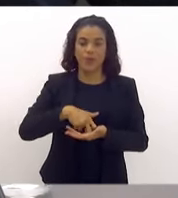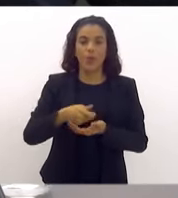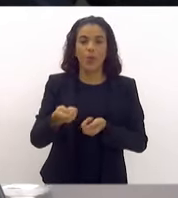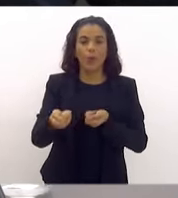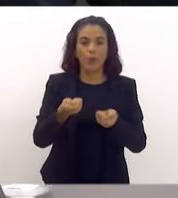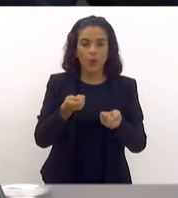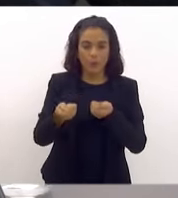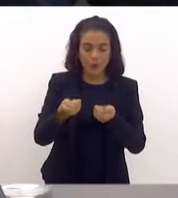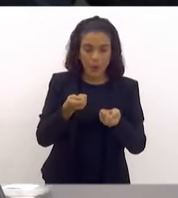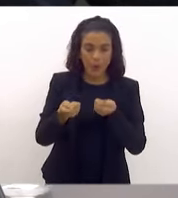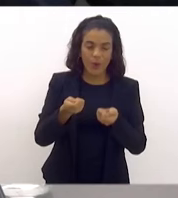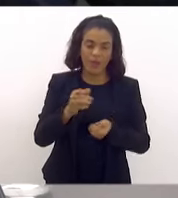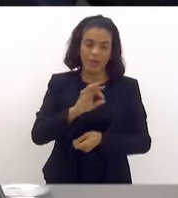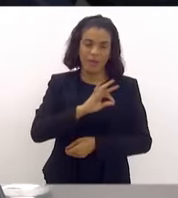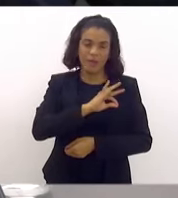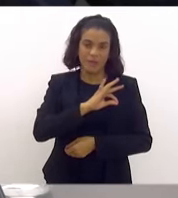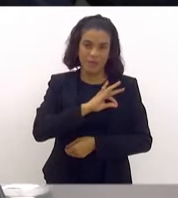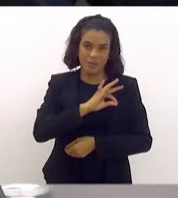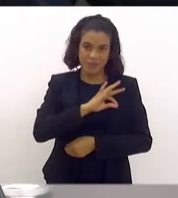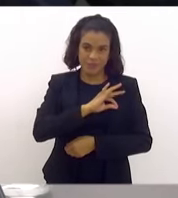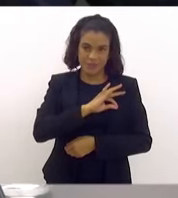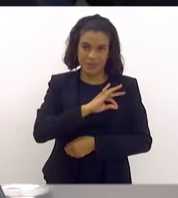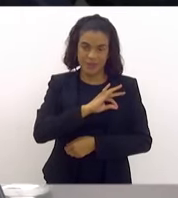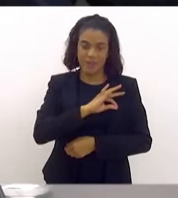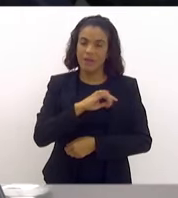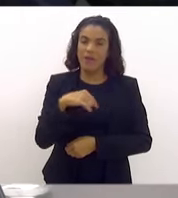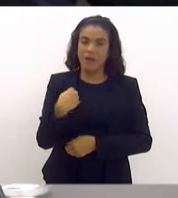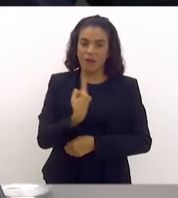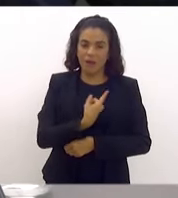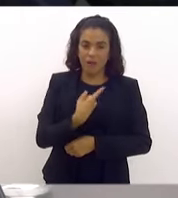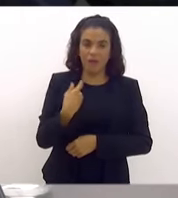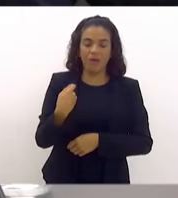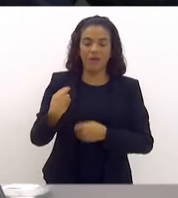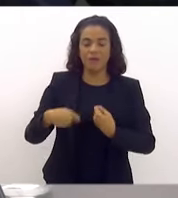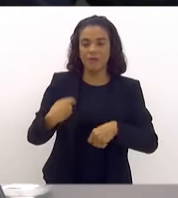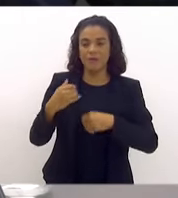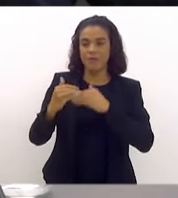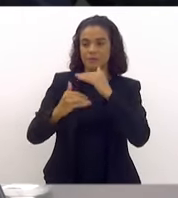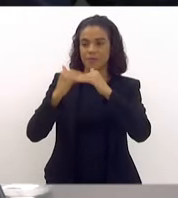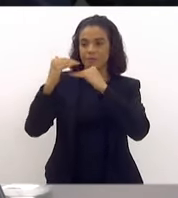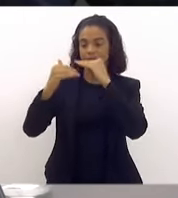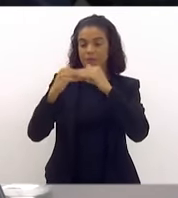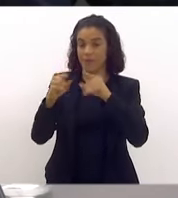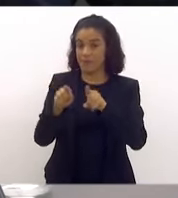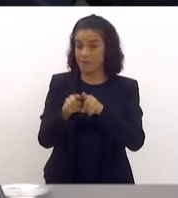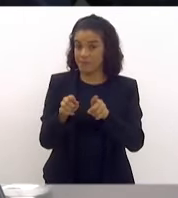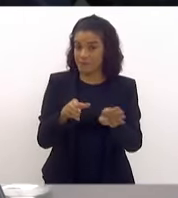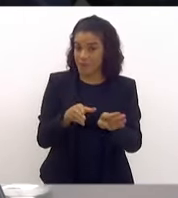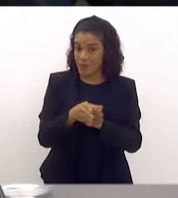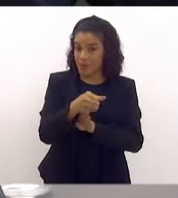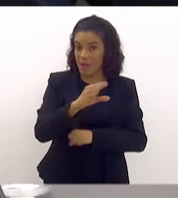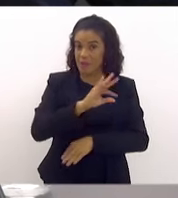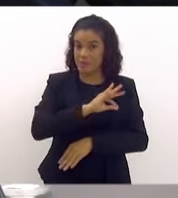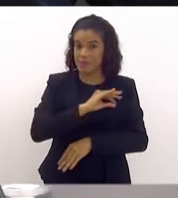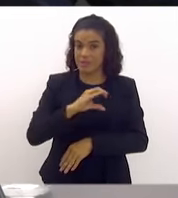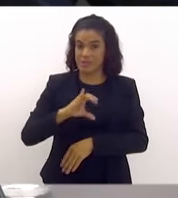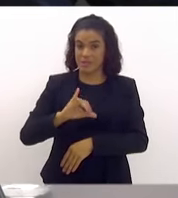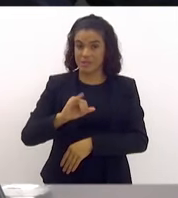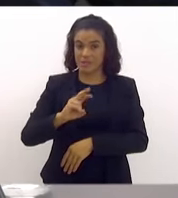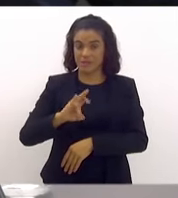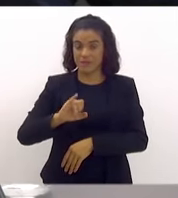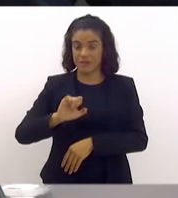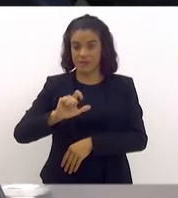atividade policial a gente precisa evoluir precisa eh orientar a polícia civil